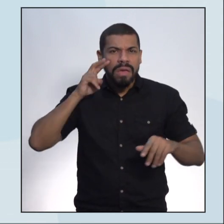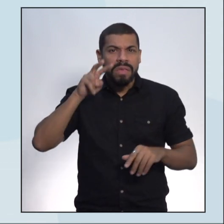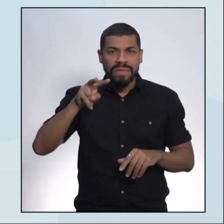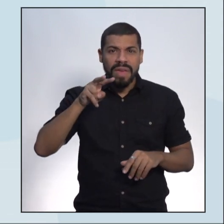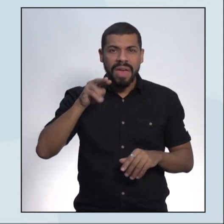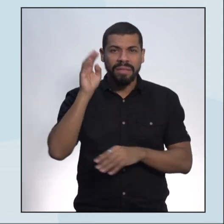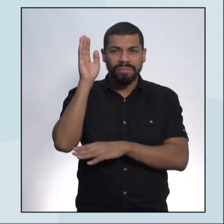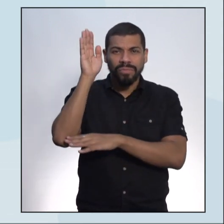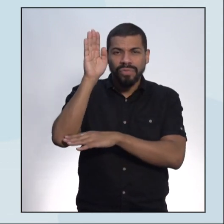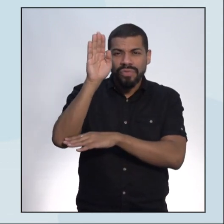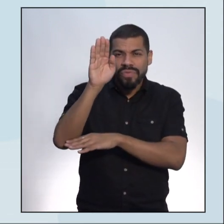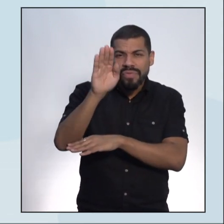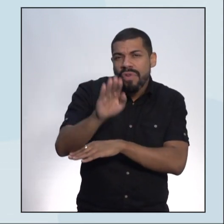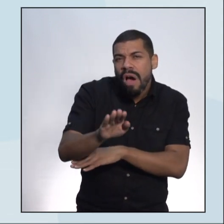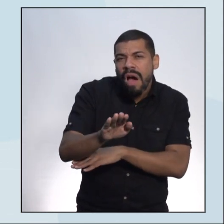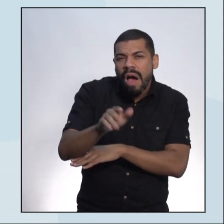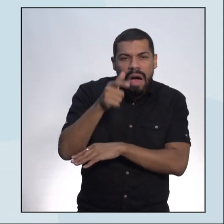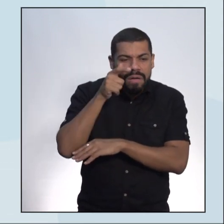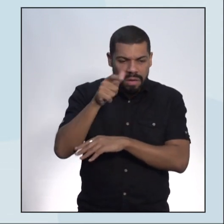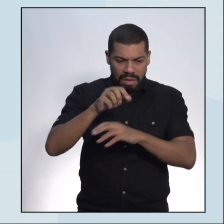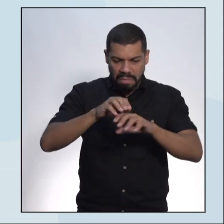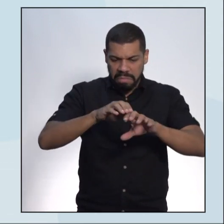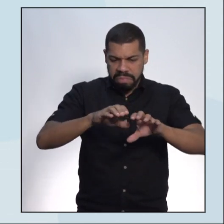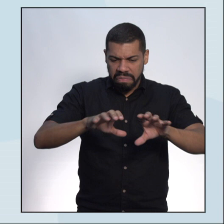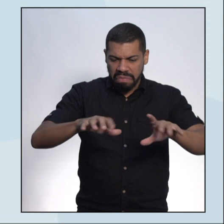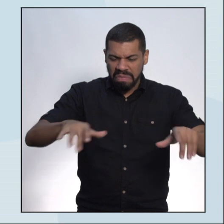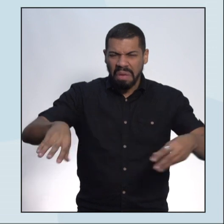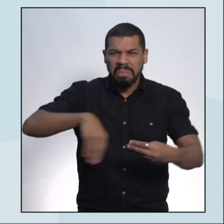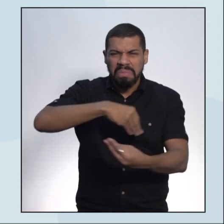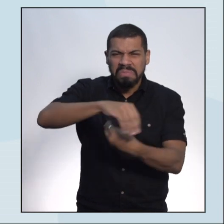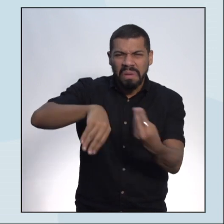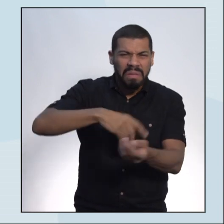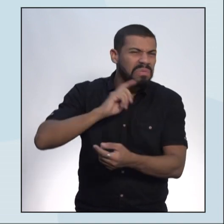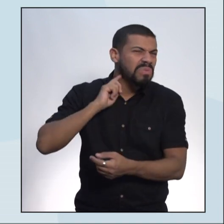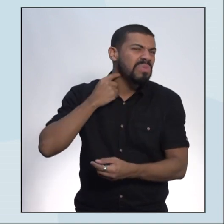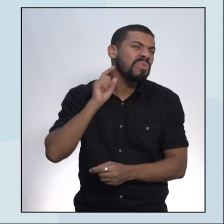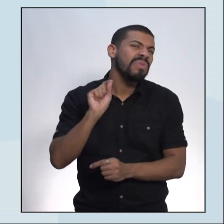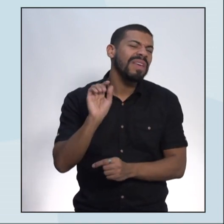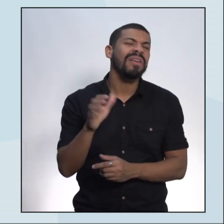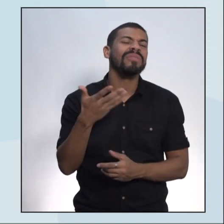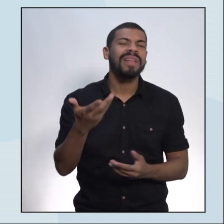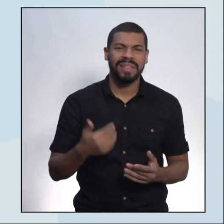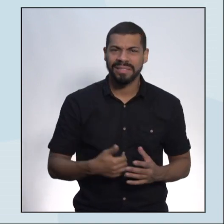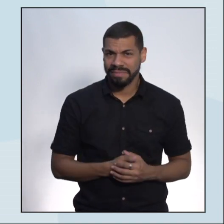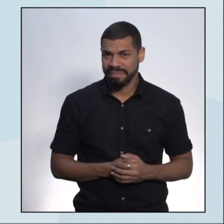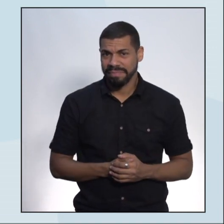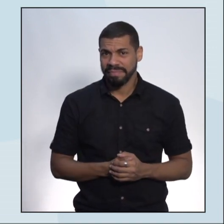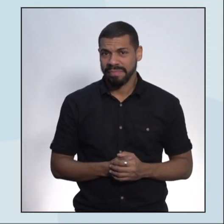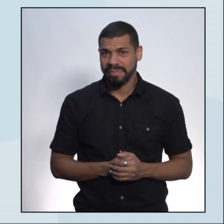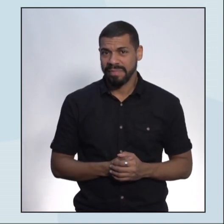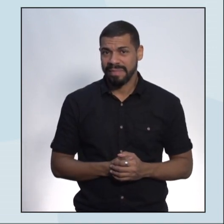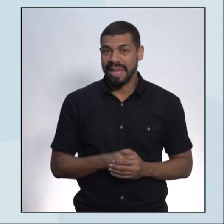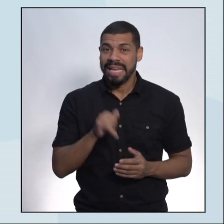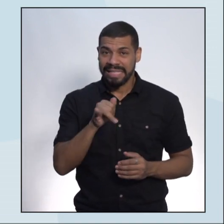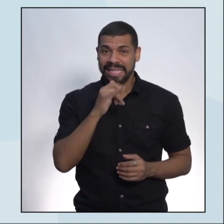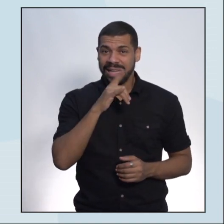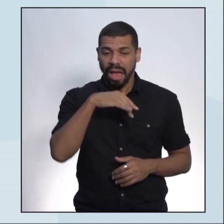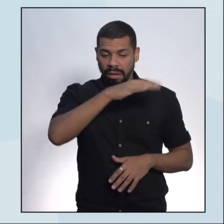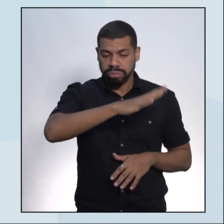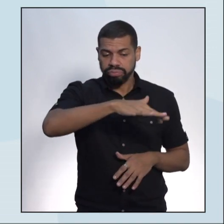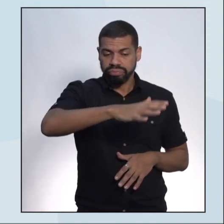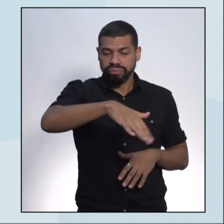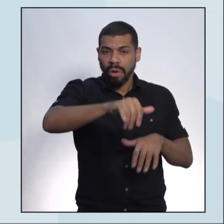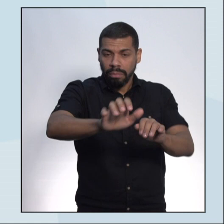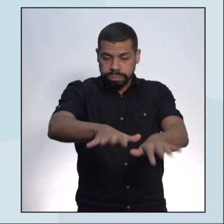alto verão, se você chega na praia, tem garrafa e sujeira para todo lado. O que acontece no final do dia? Se a maré subir em um